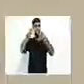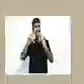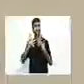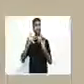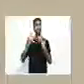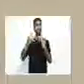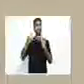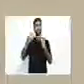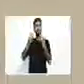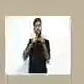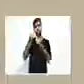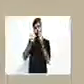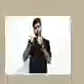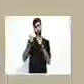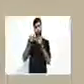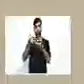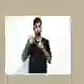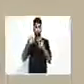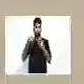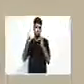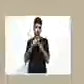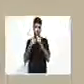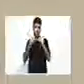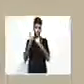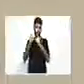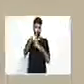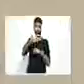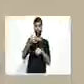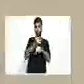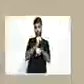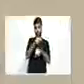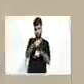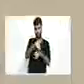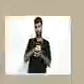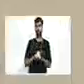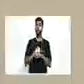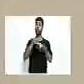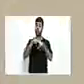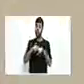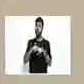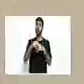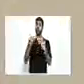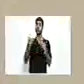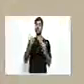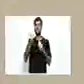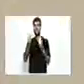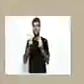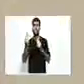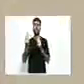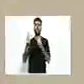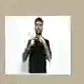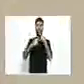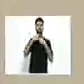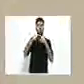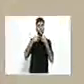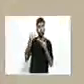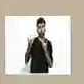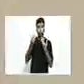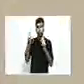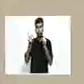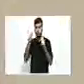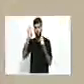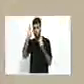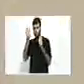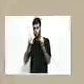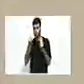sinf enfim para todos os presentes não veio a essa reunião então ficou uma série de questionamentos uma série de